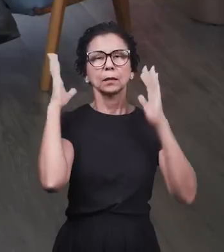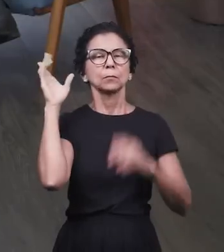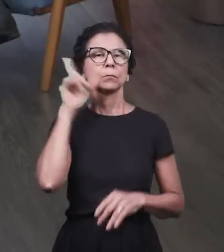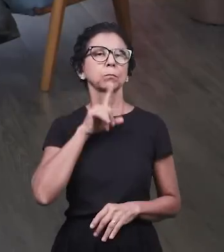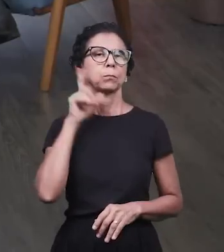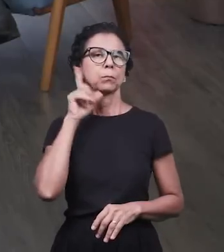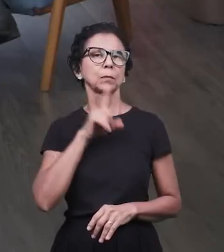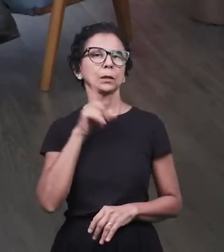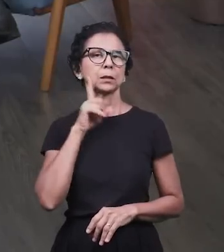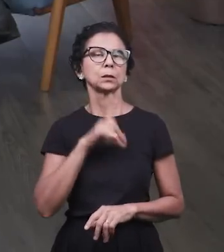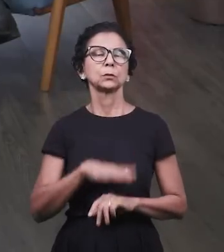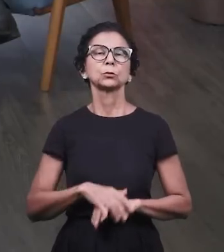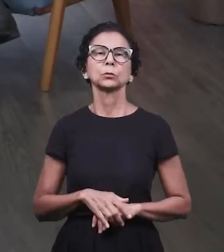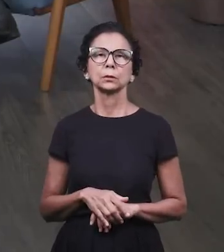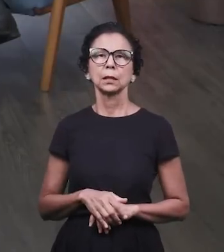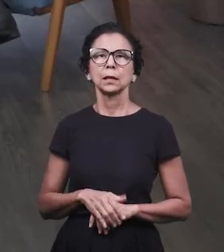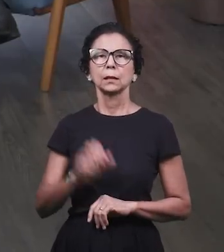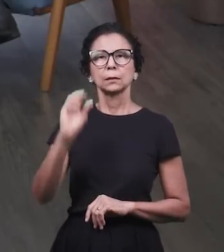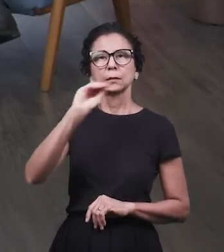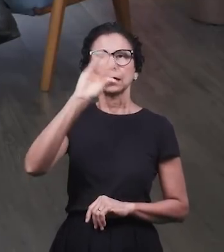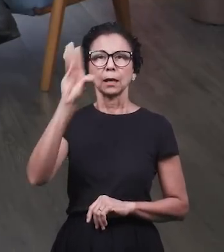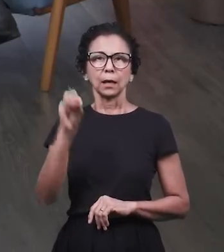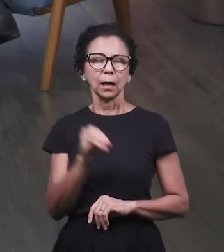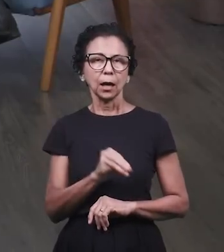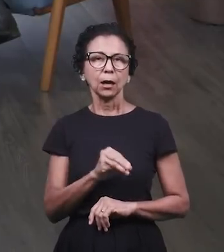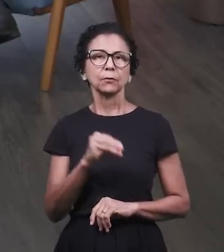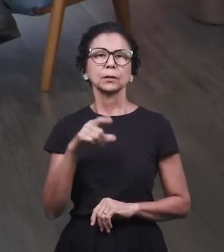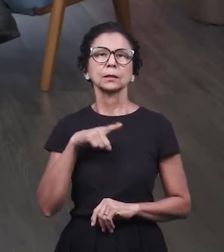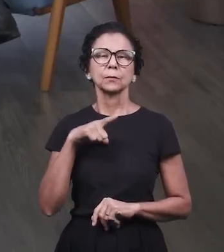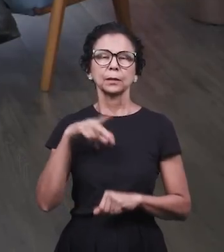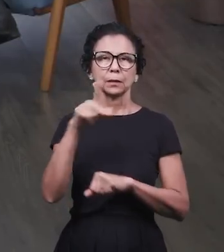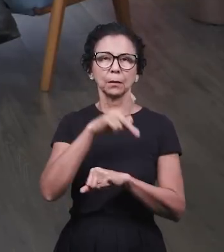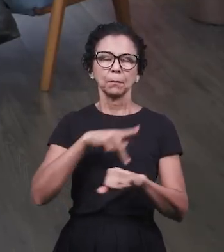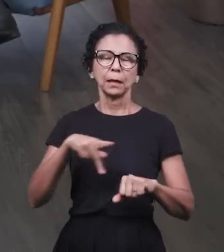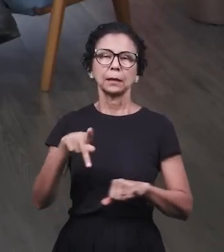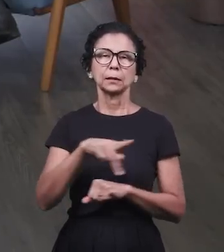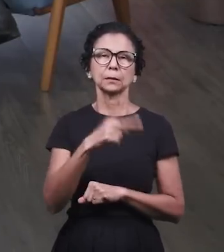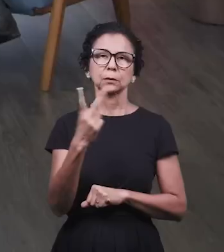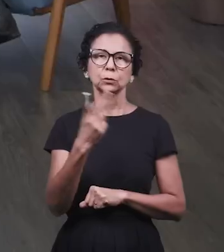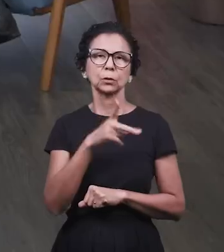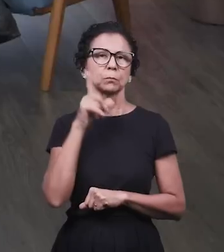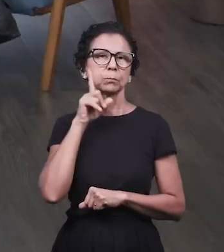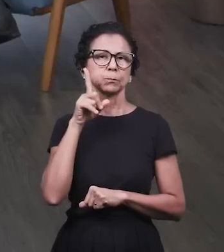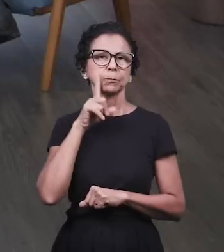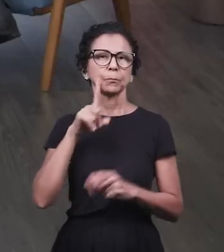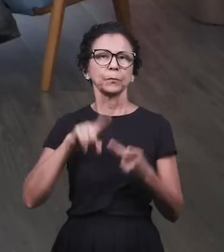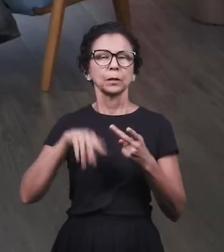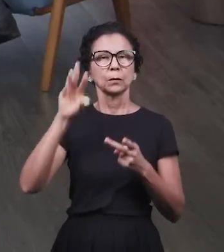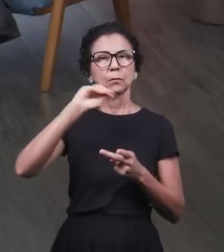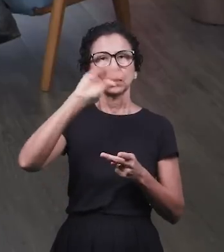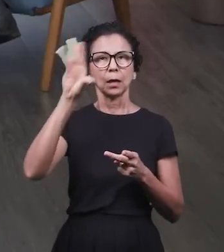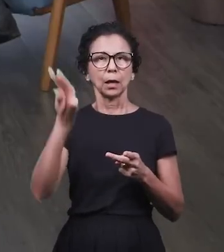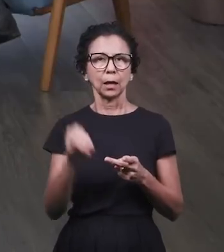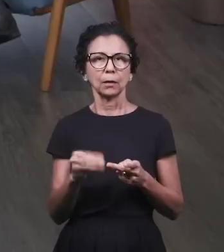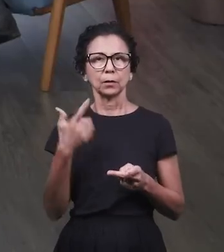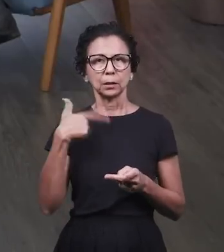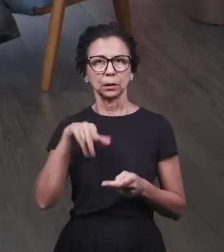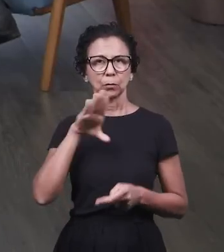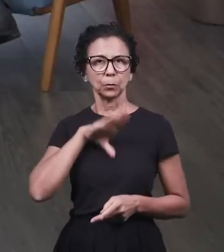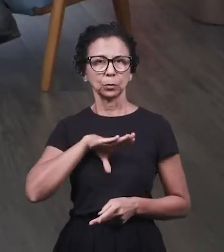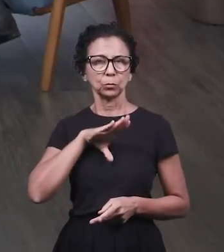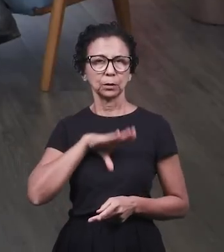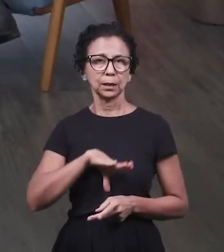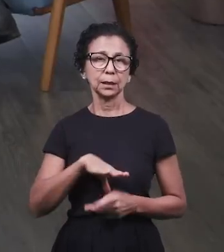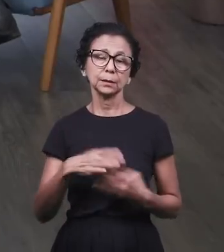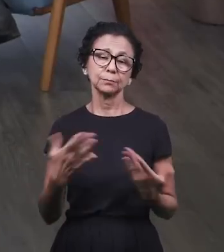Unidos que transmite nosso conteúdo, na África também nós temos que transmite nosso conteúdo em língua portuguesa. E, é claro, quem está na rádio